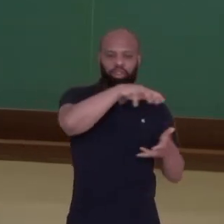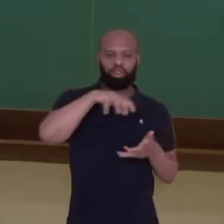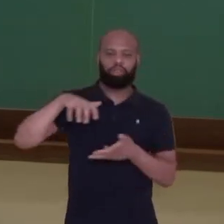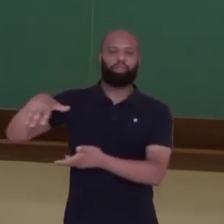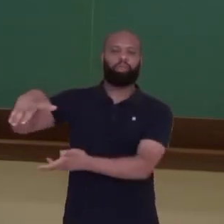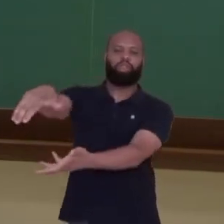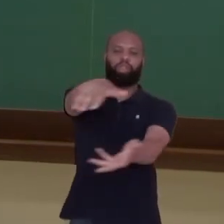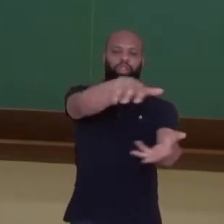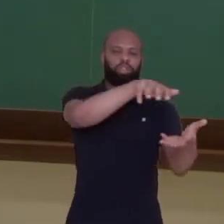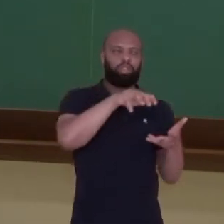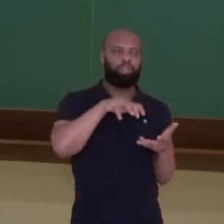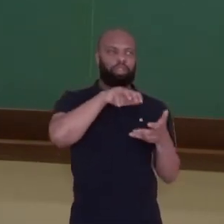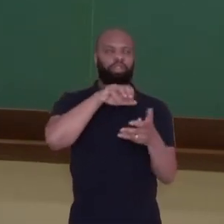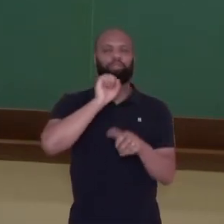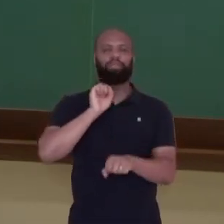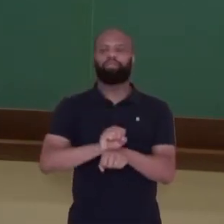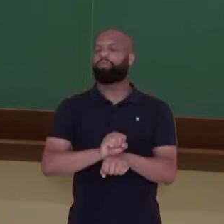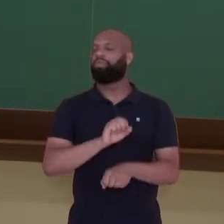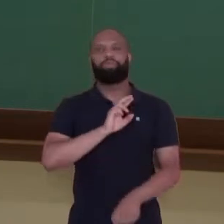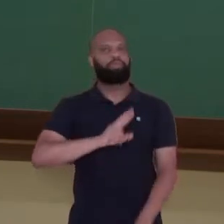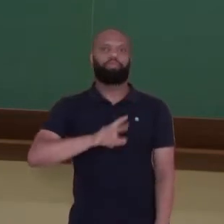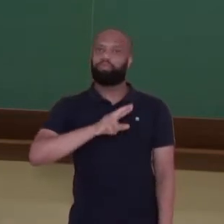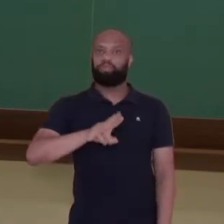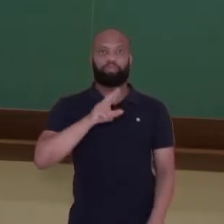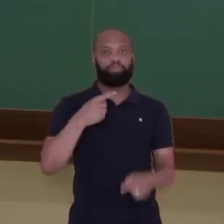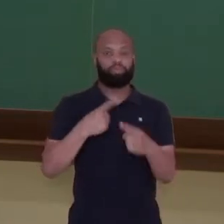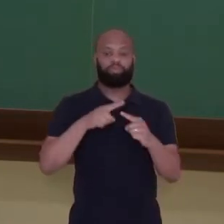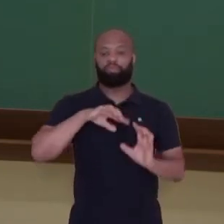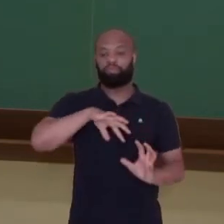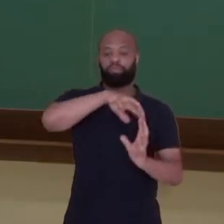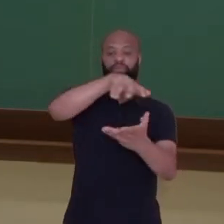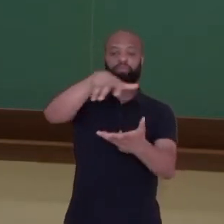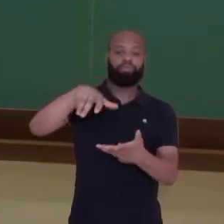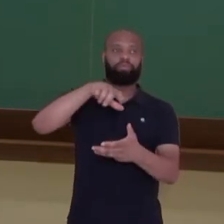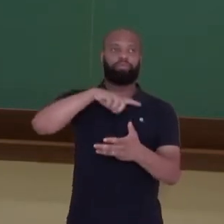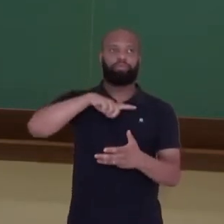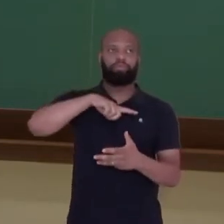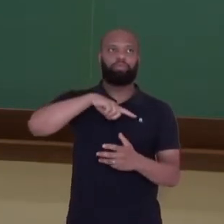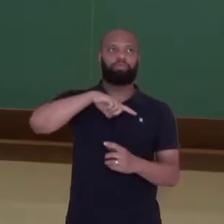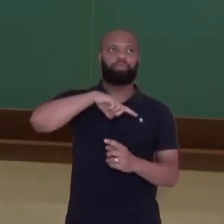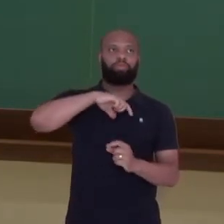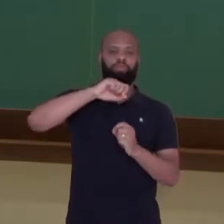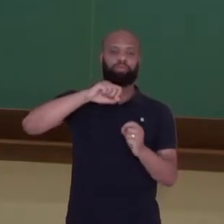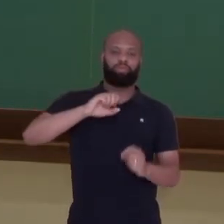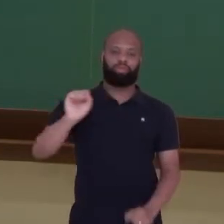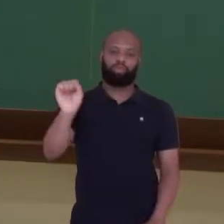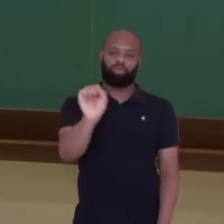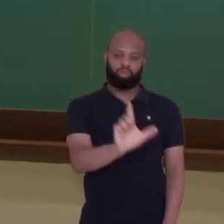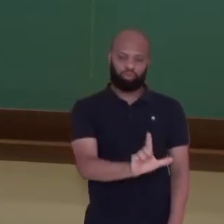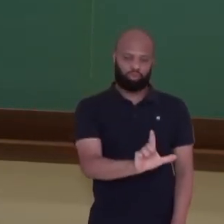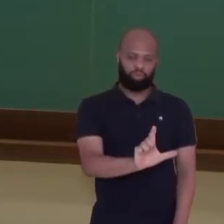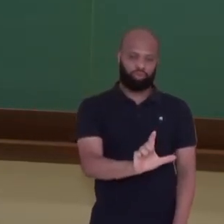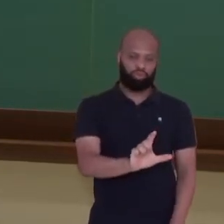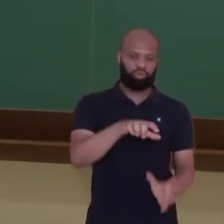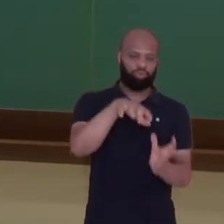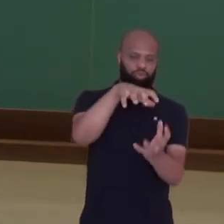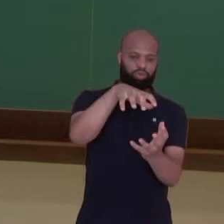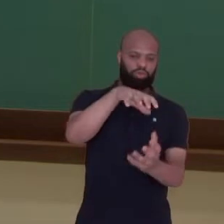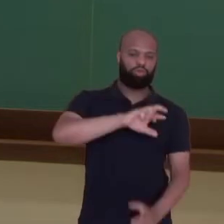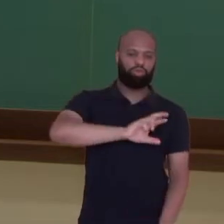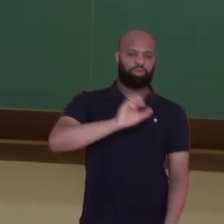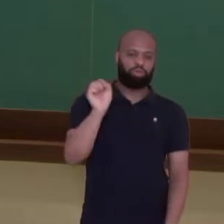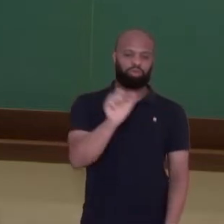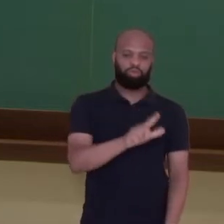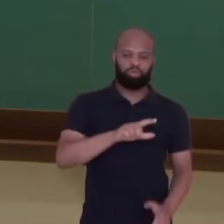espaço. Ela não está parada. O nosso planeta gira em torno do Sol, que é um tipo de